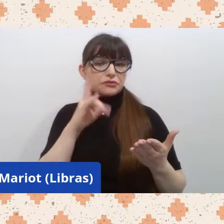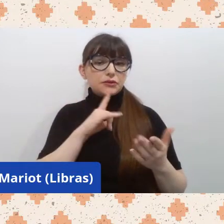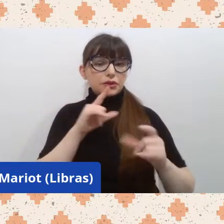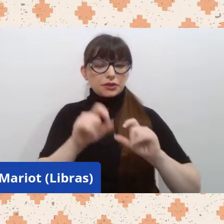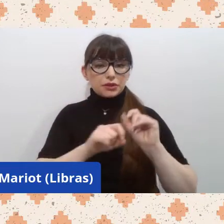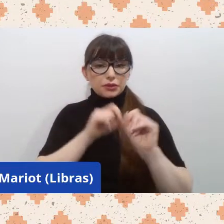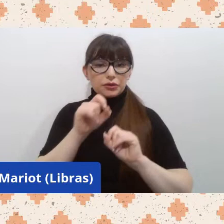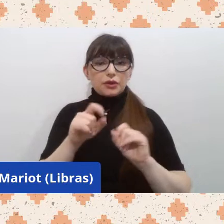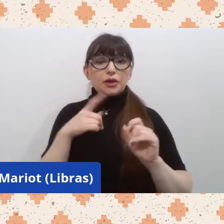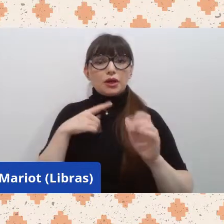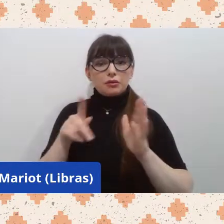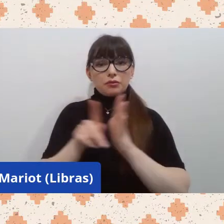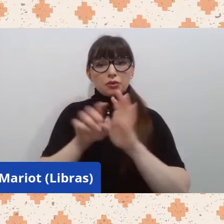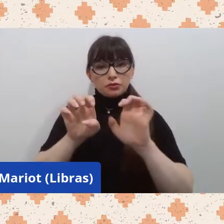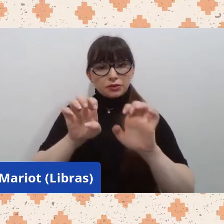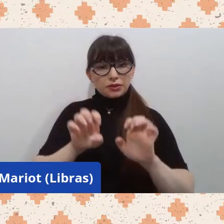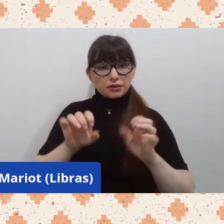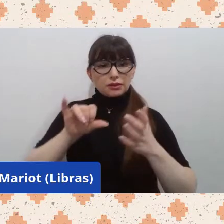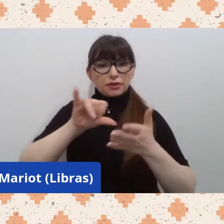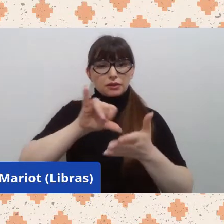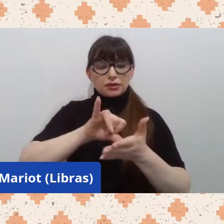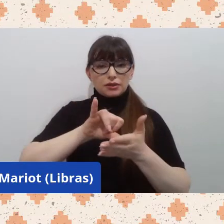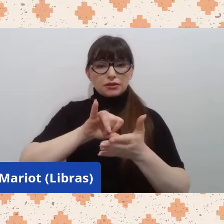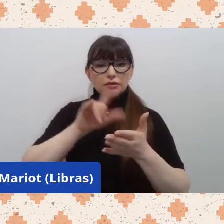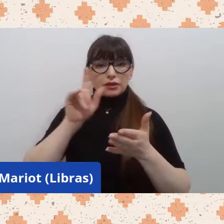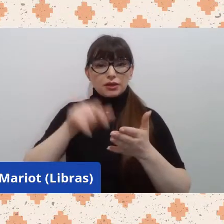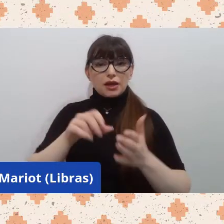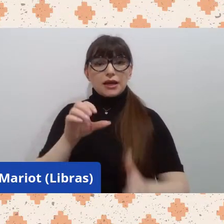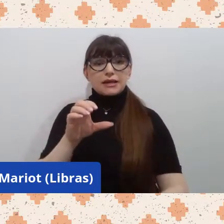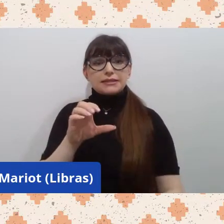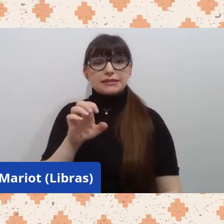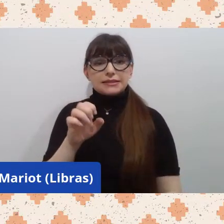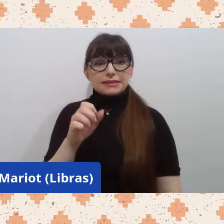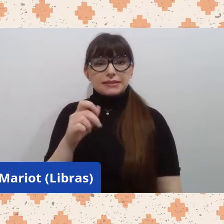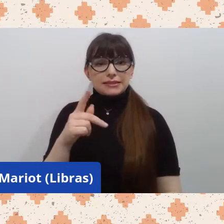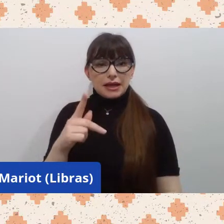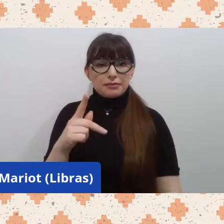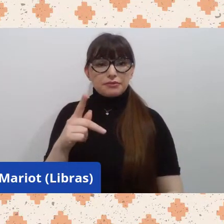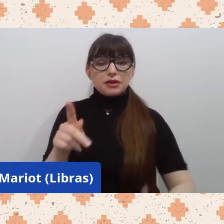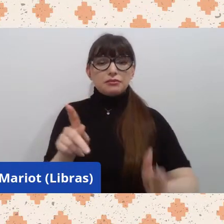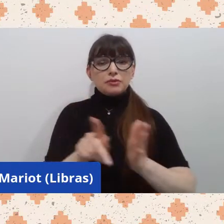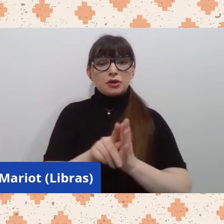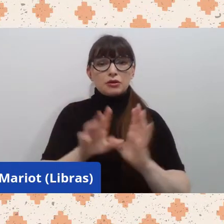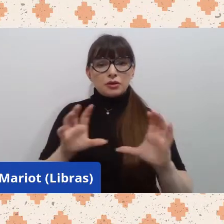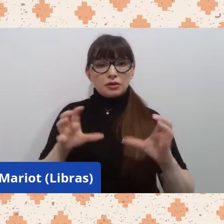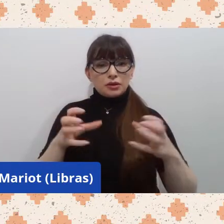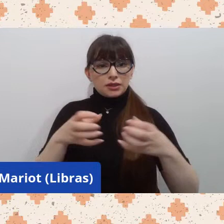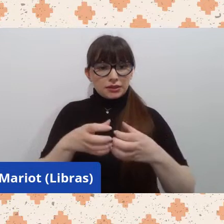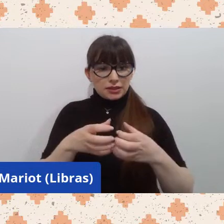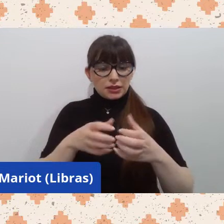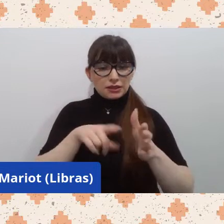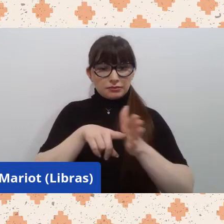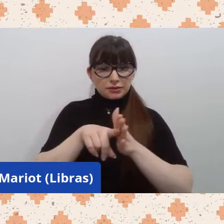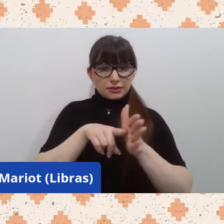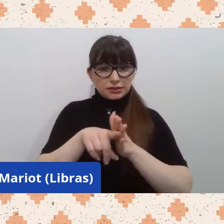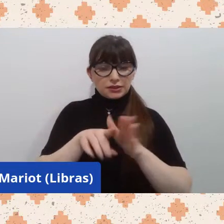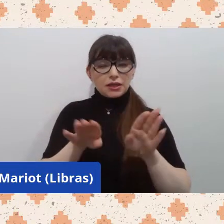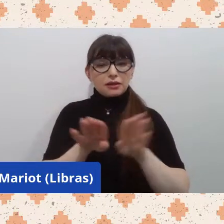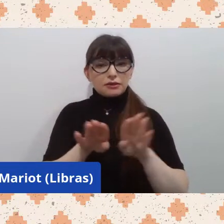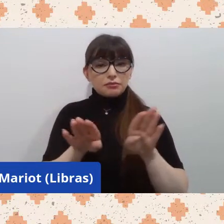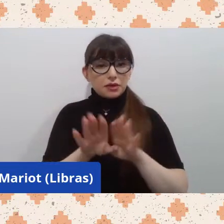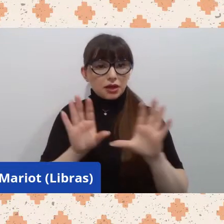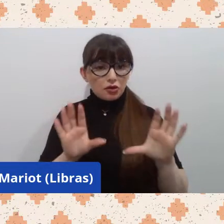sistema centralizado, que é o sistema CEP, Comitês de Ética em Pesquisa, CONEP, Comissão Nacional de